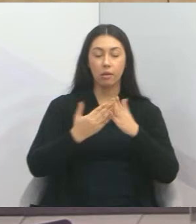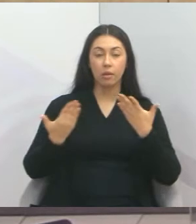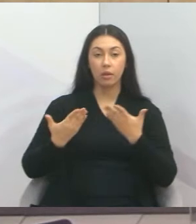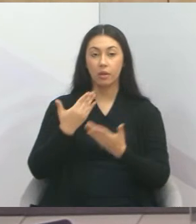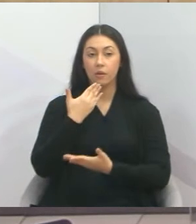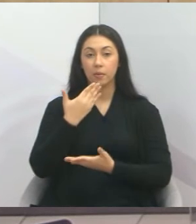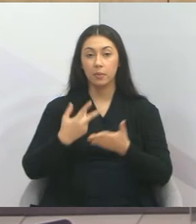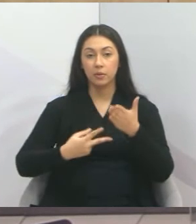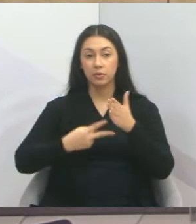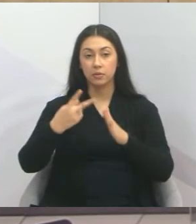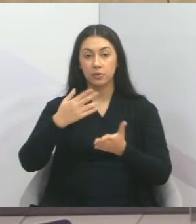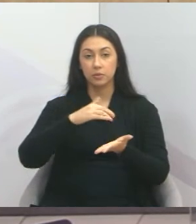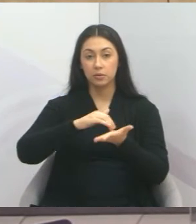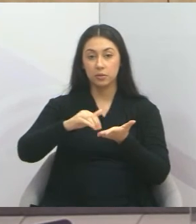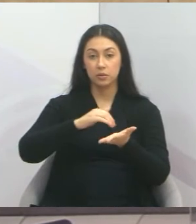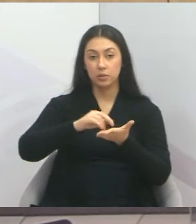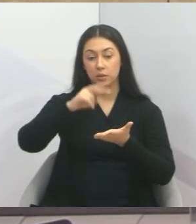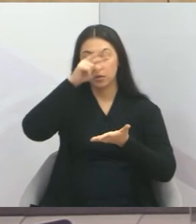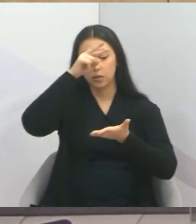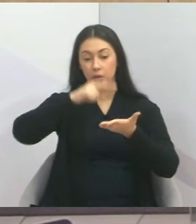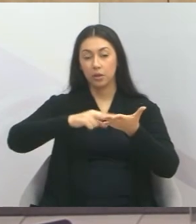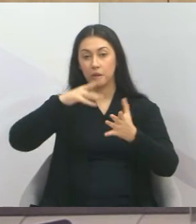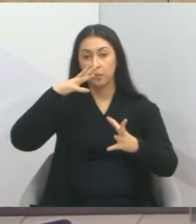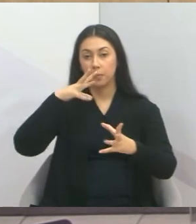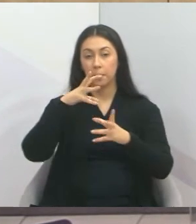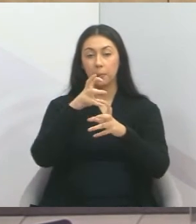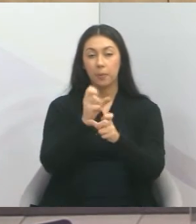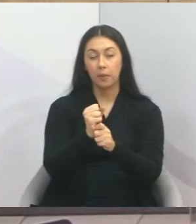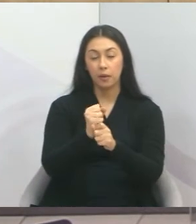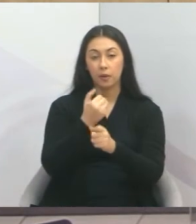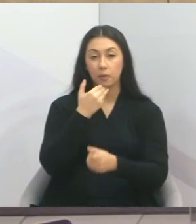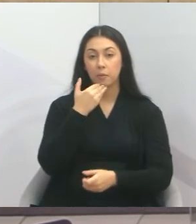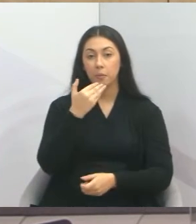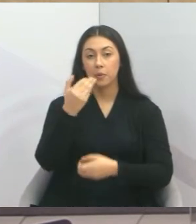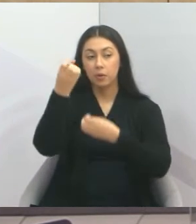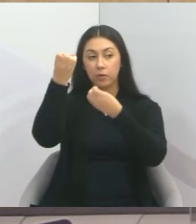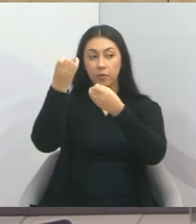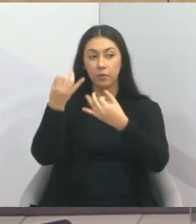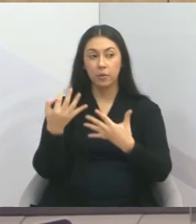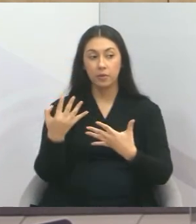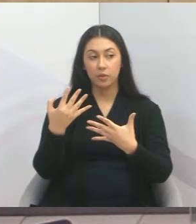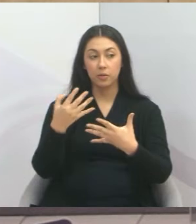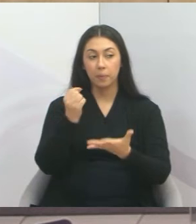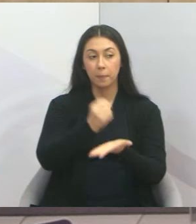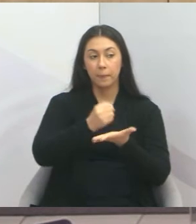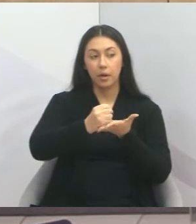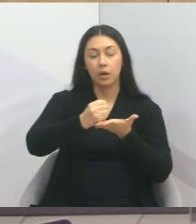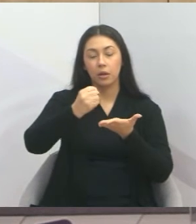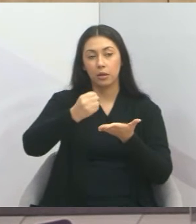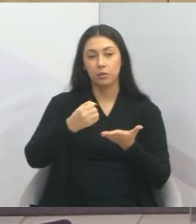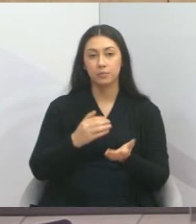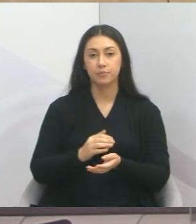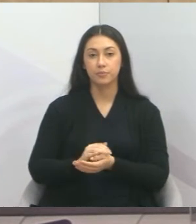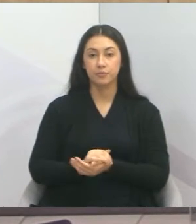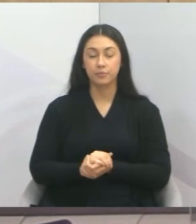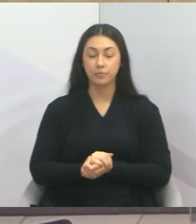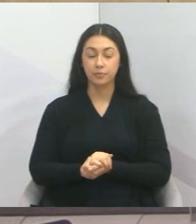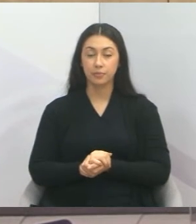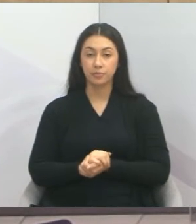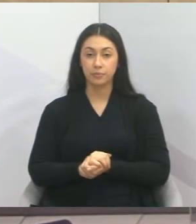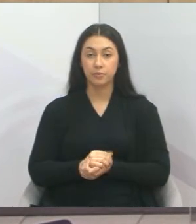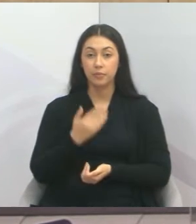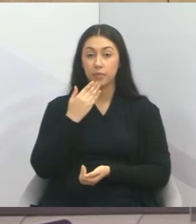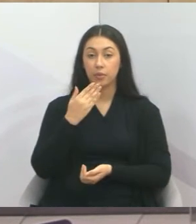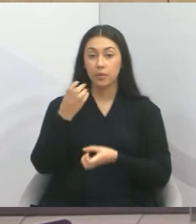solicita ao segundo-secretário que faça a leitura da simples dos pedidos de informação protocolado para essa sessão